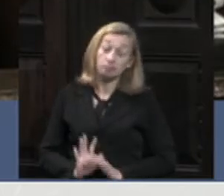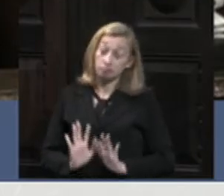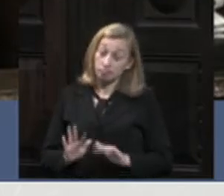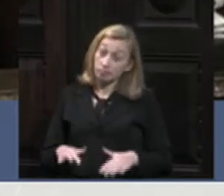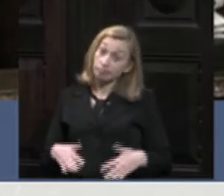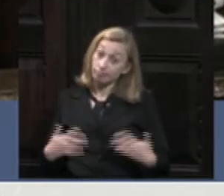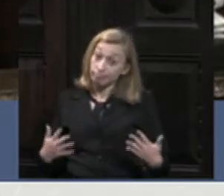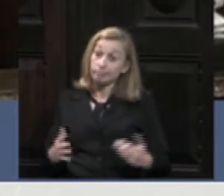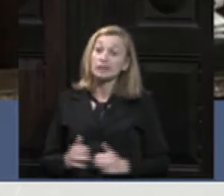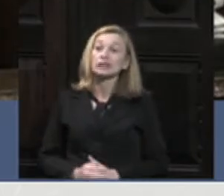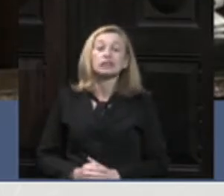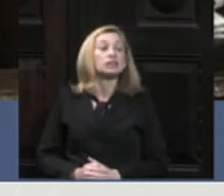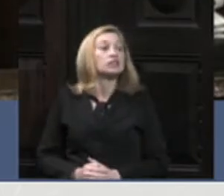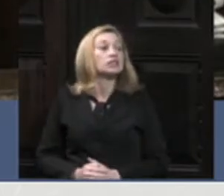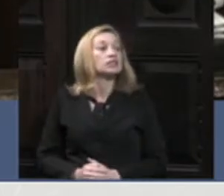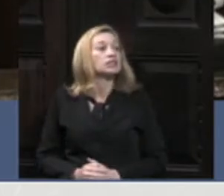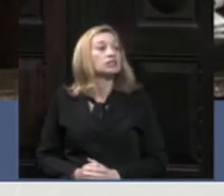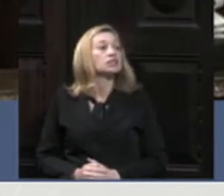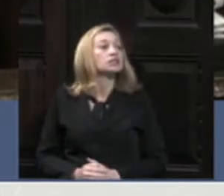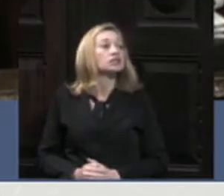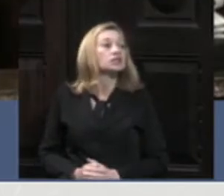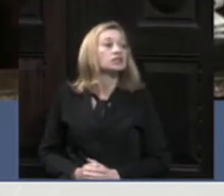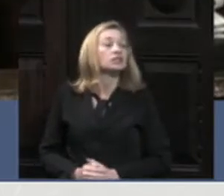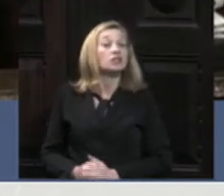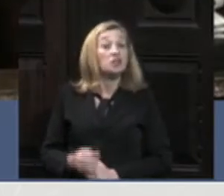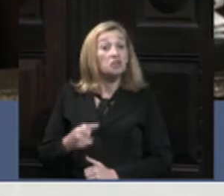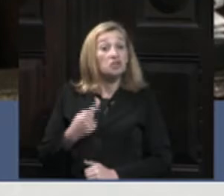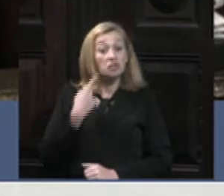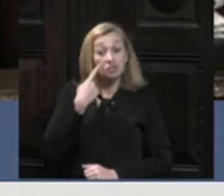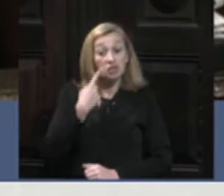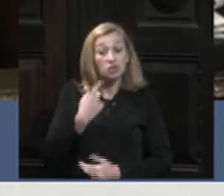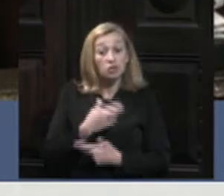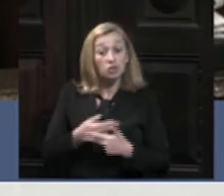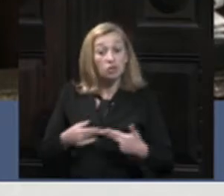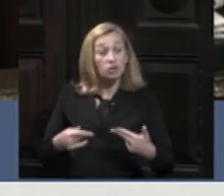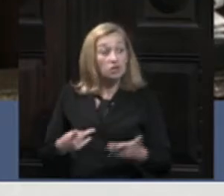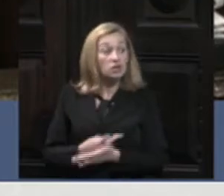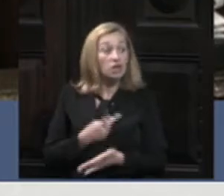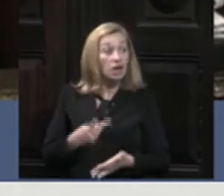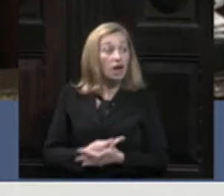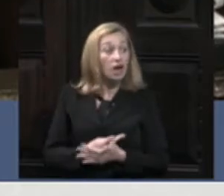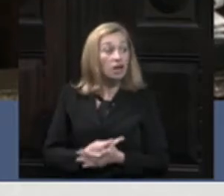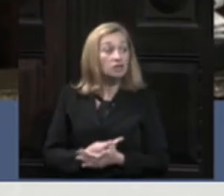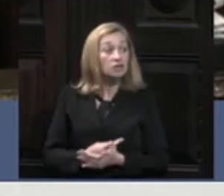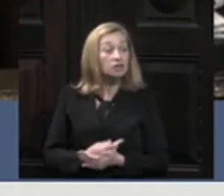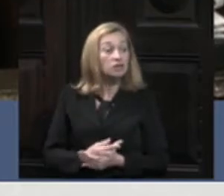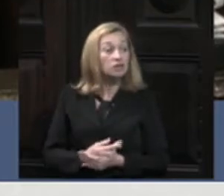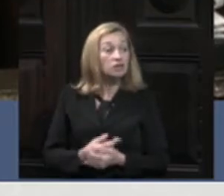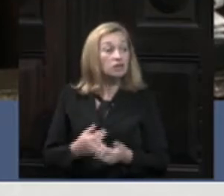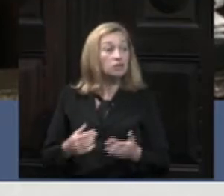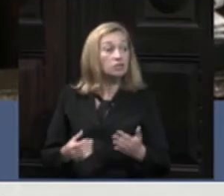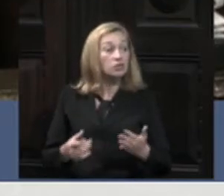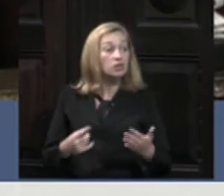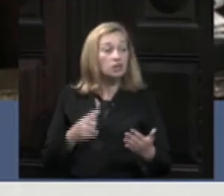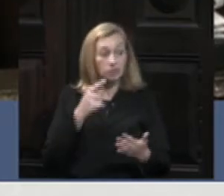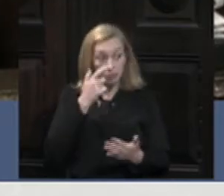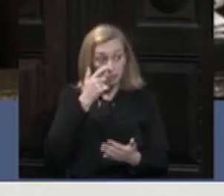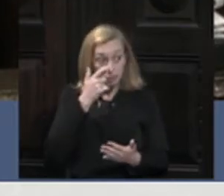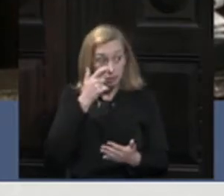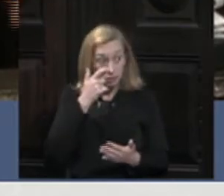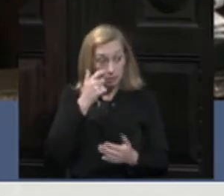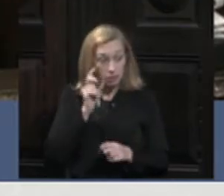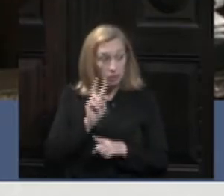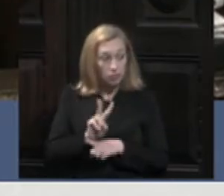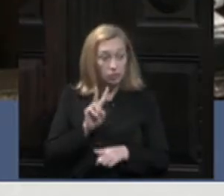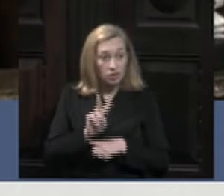Aliás, enfrentando inclusive dificuldades para preservar em liberdade os seus